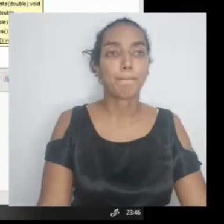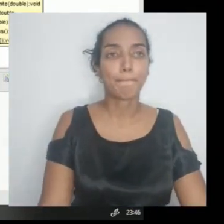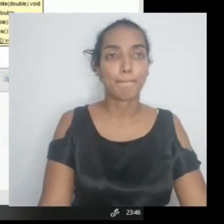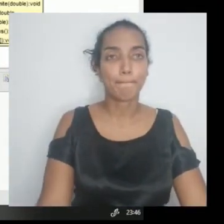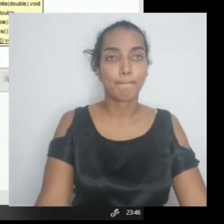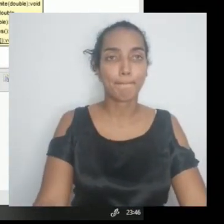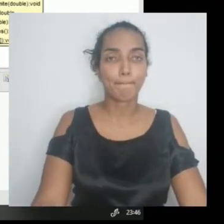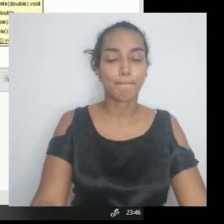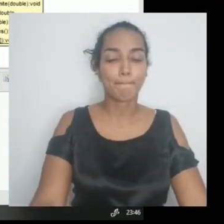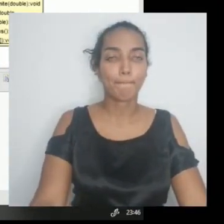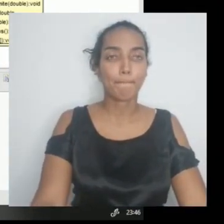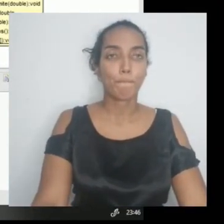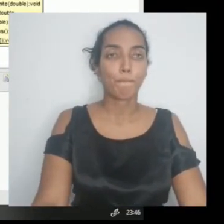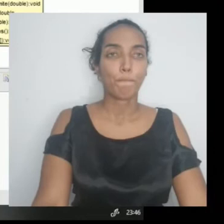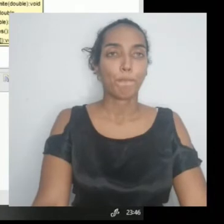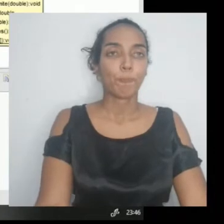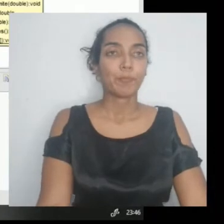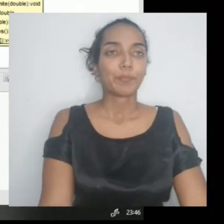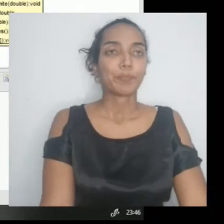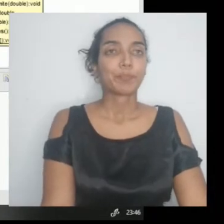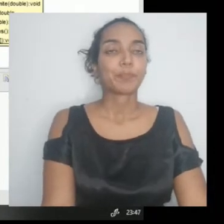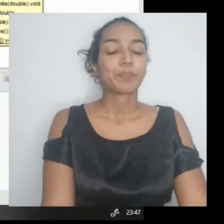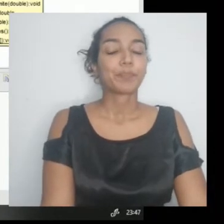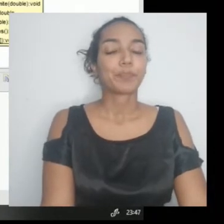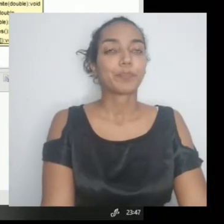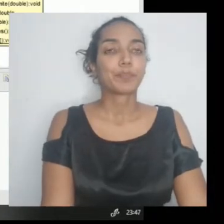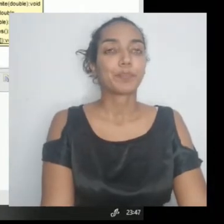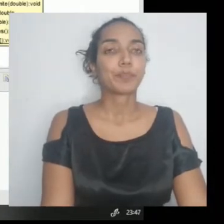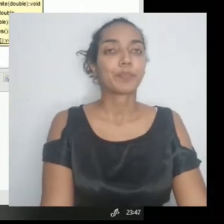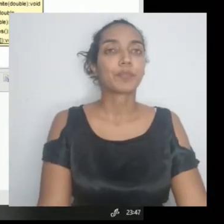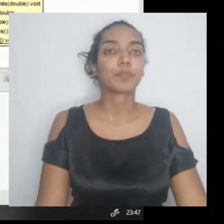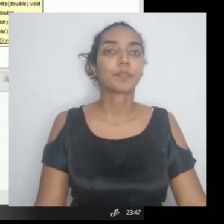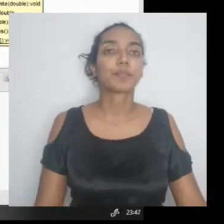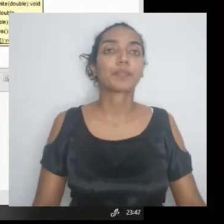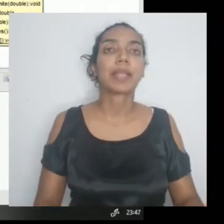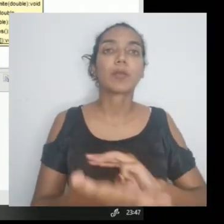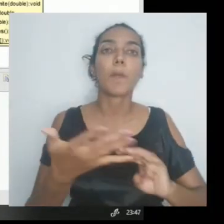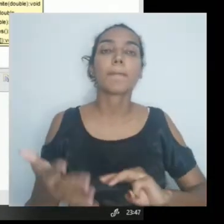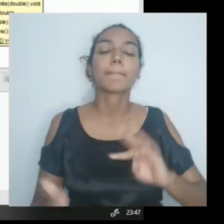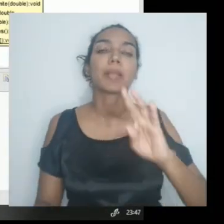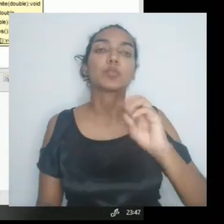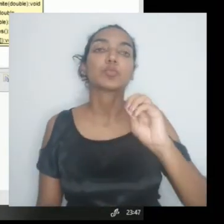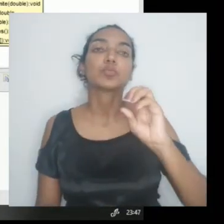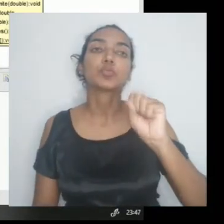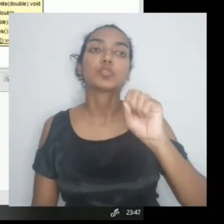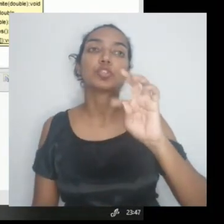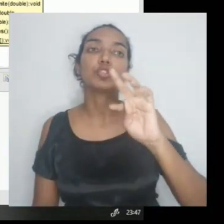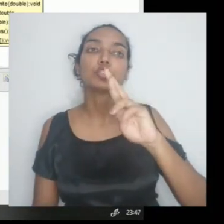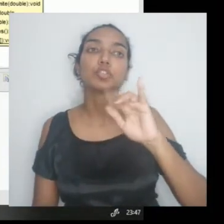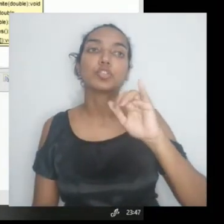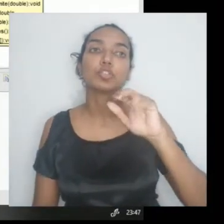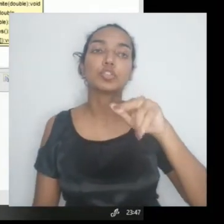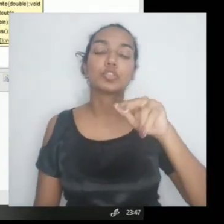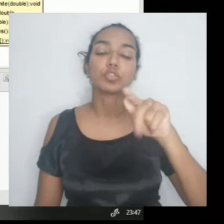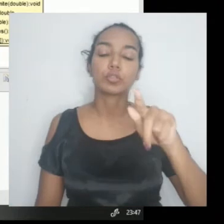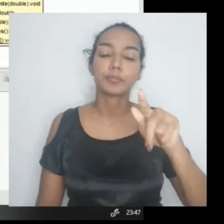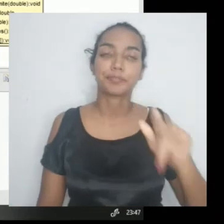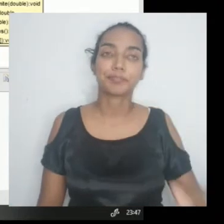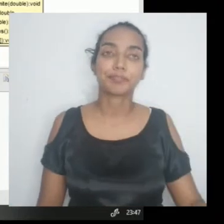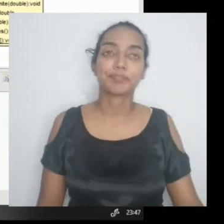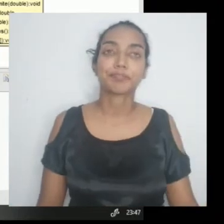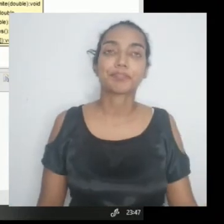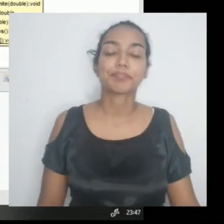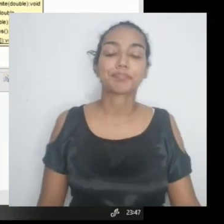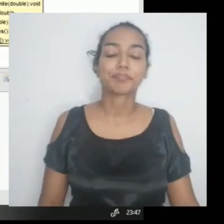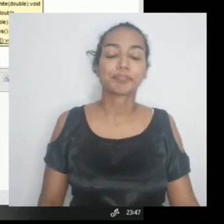eu tenho o método toString, que simplesmente retorna uma concatenação de contas. Tá? Precisaria eu, uma